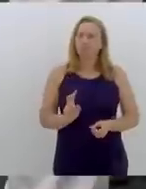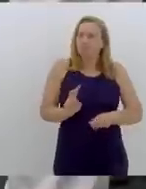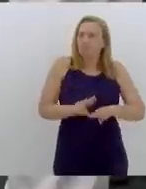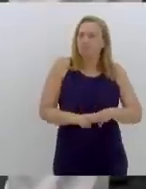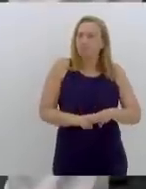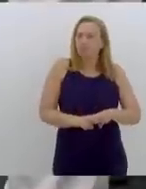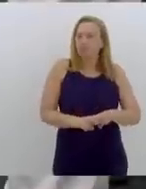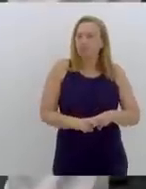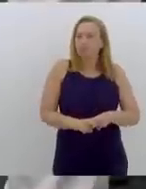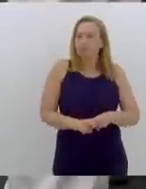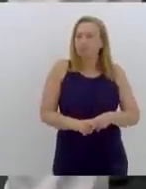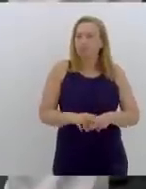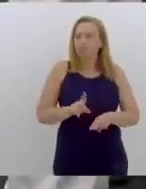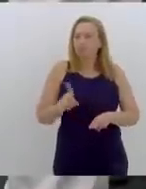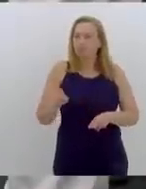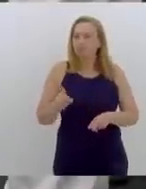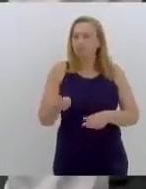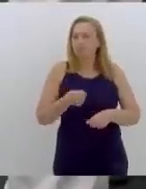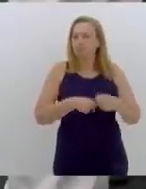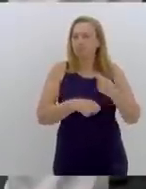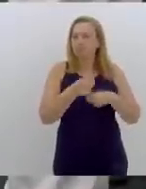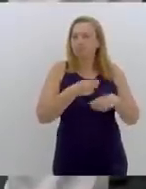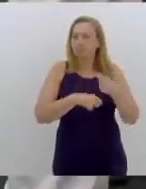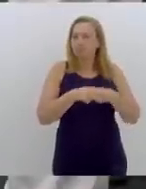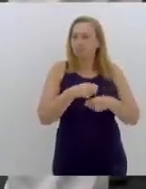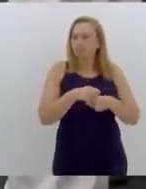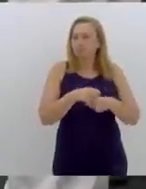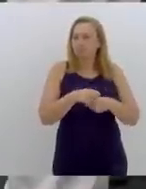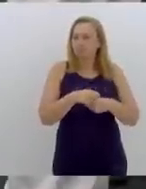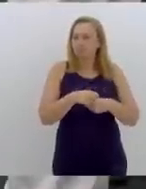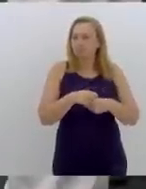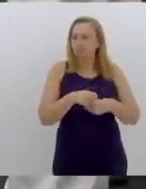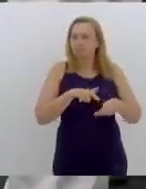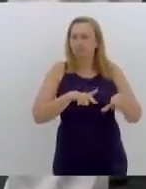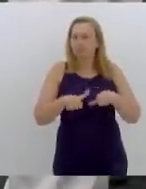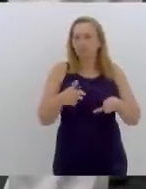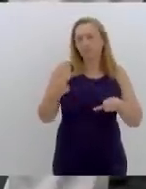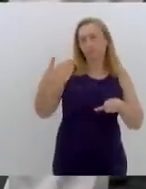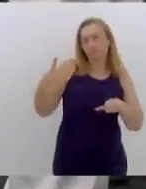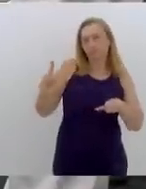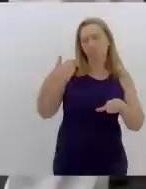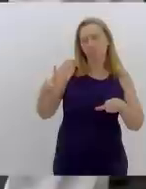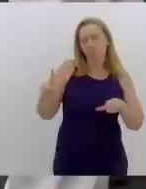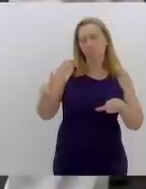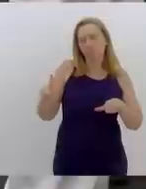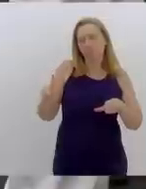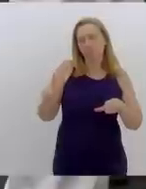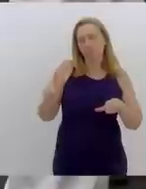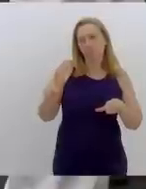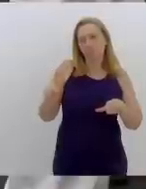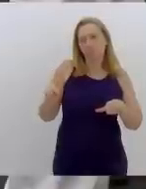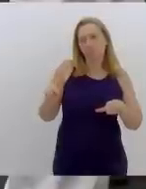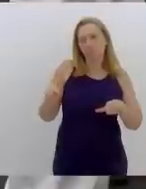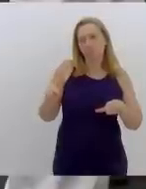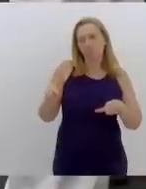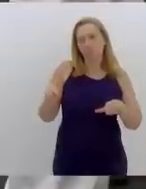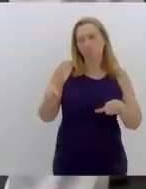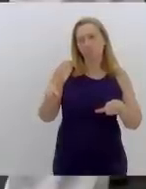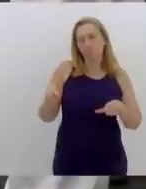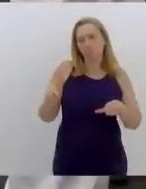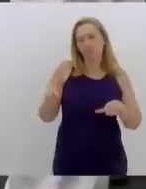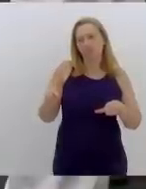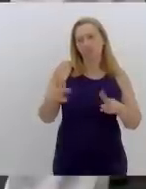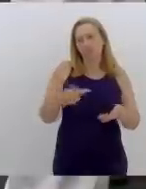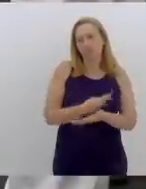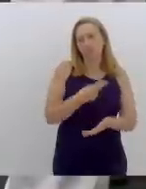com isso ao invés dele gerenciar o serviço dele ele negligenciou e a negligência